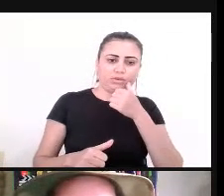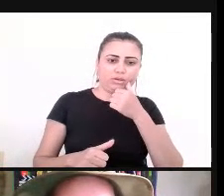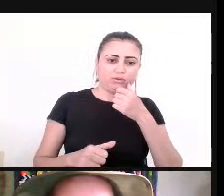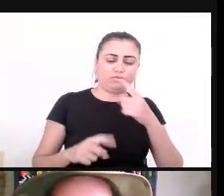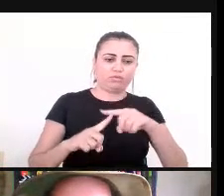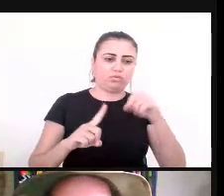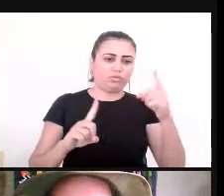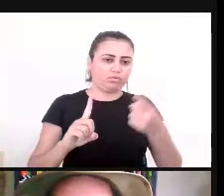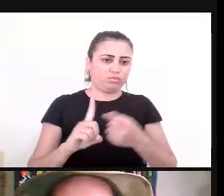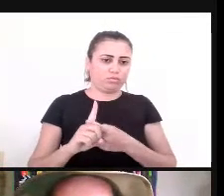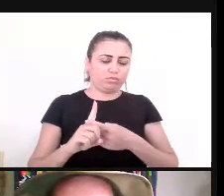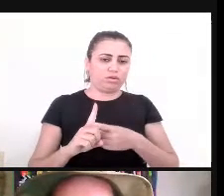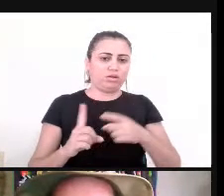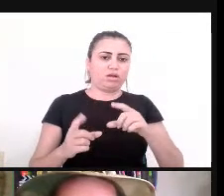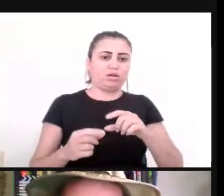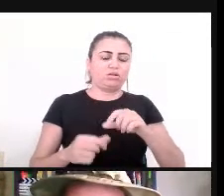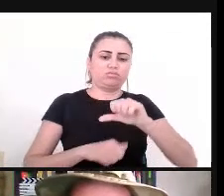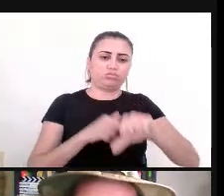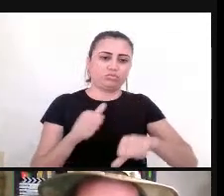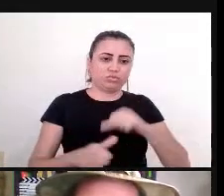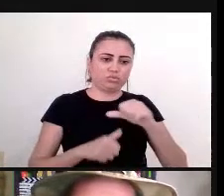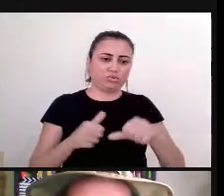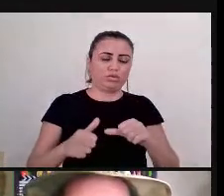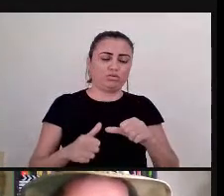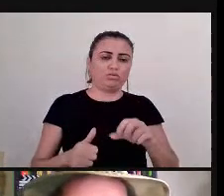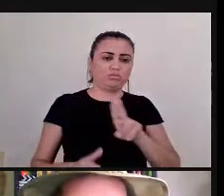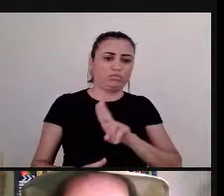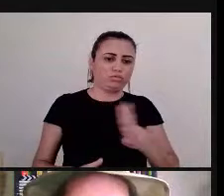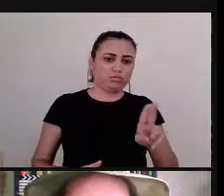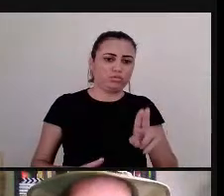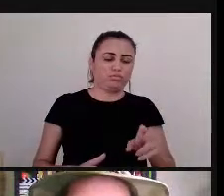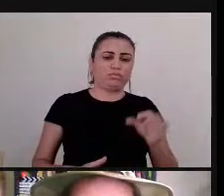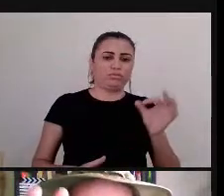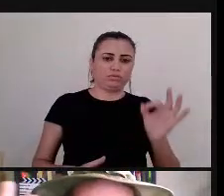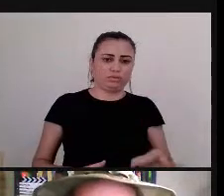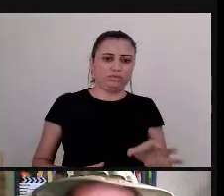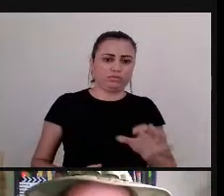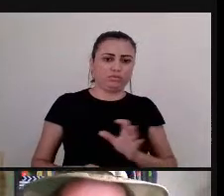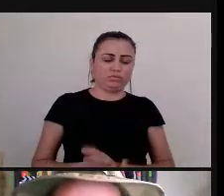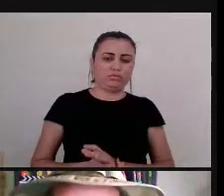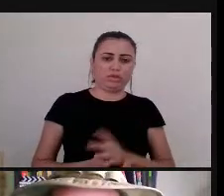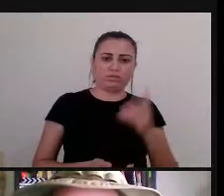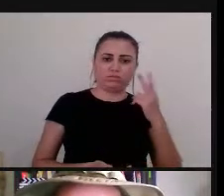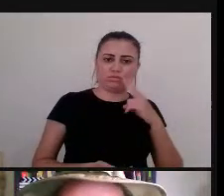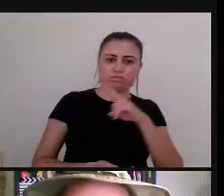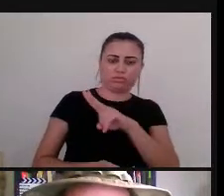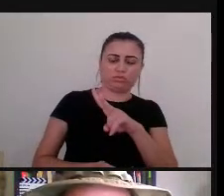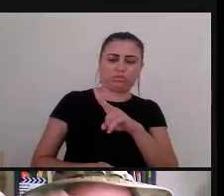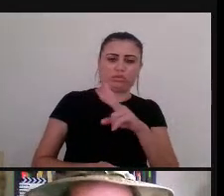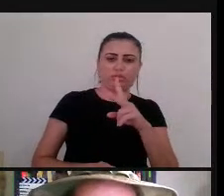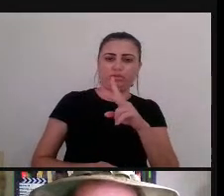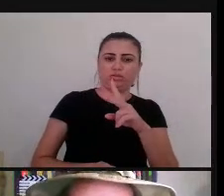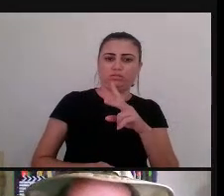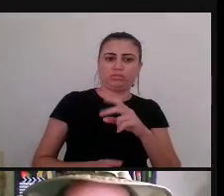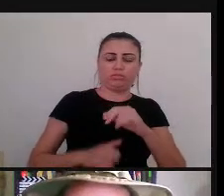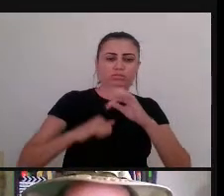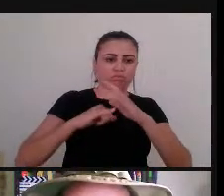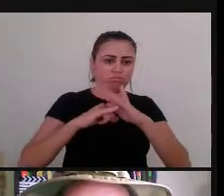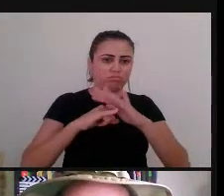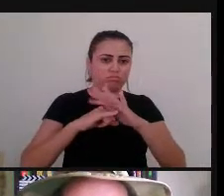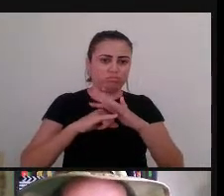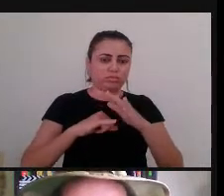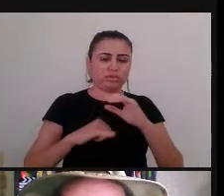eu mudei o nome para Homem Carrapato, que é o canal lá no YouTube. Perfeito? Esse é o nome do canal, Tixman, que é só se vocês quiserem aprender